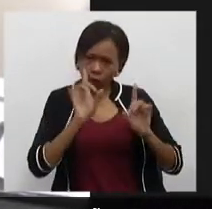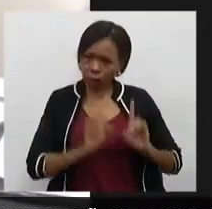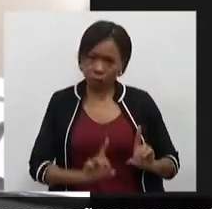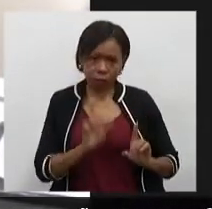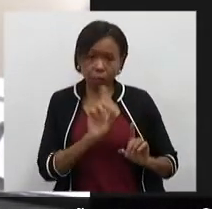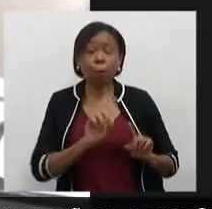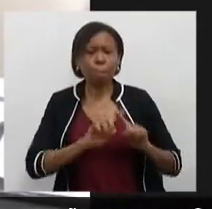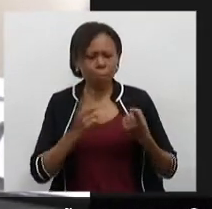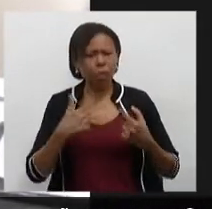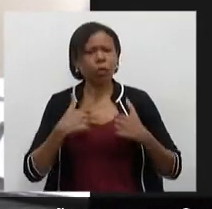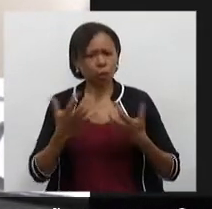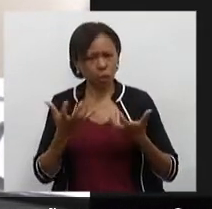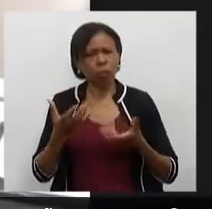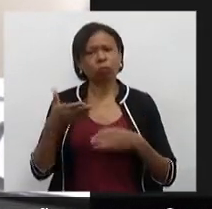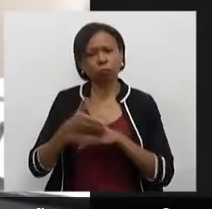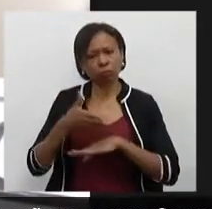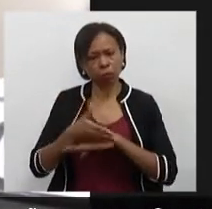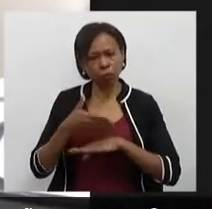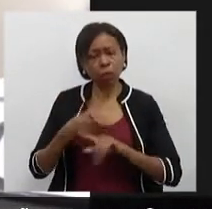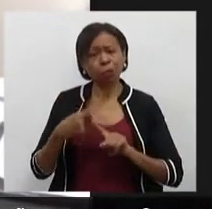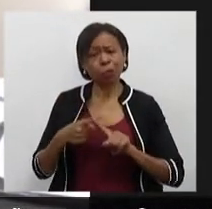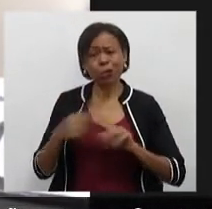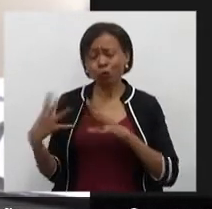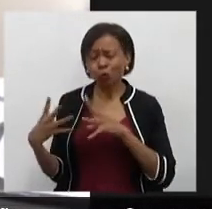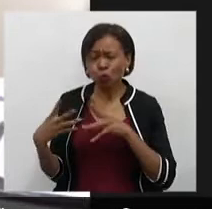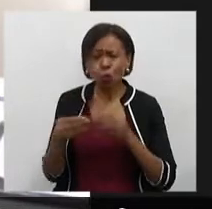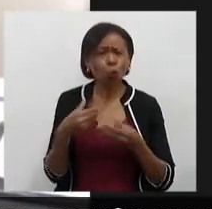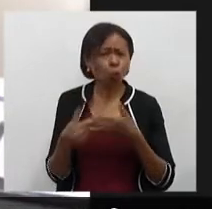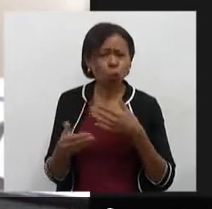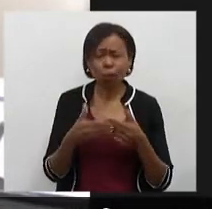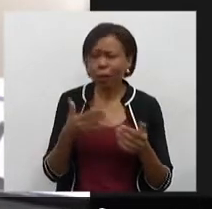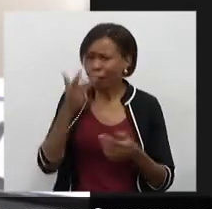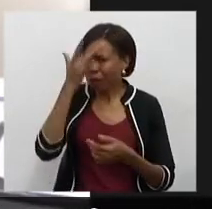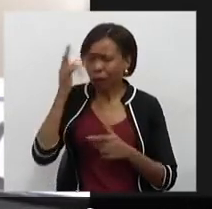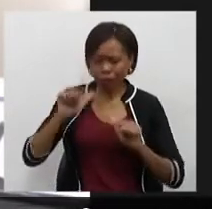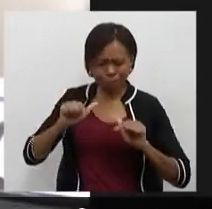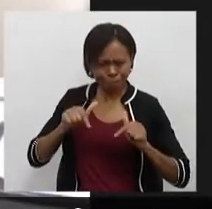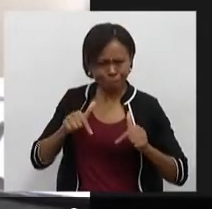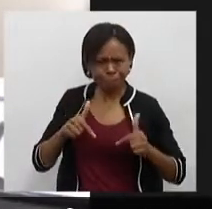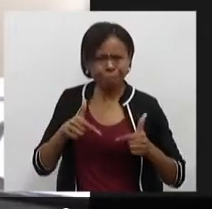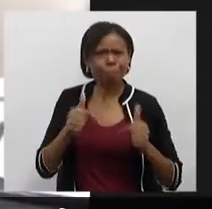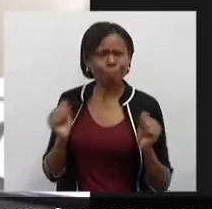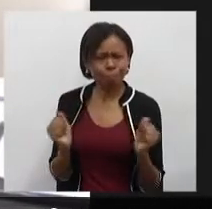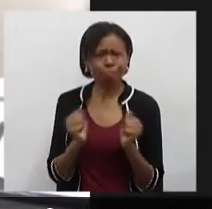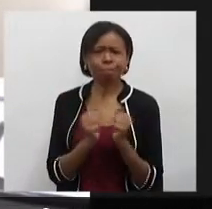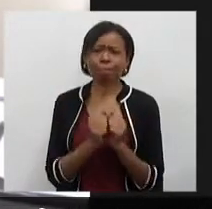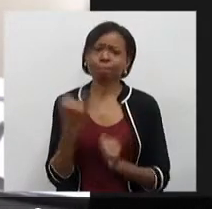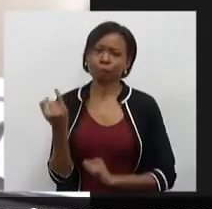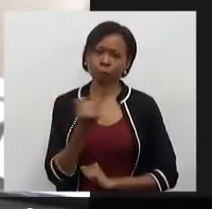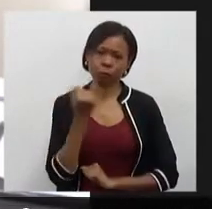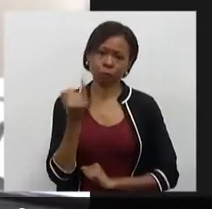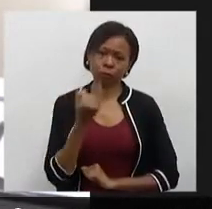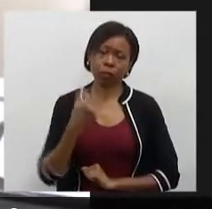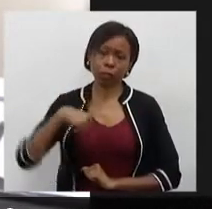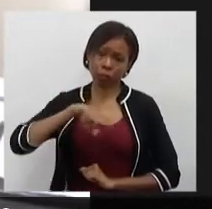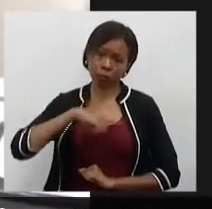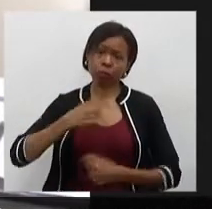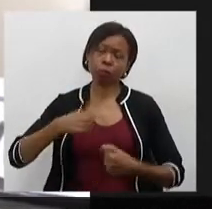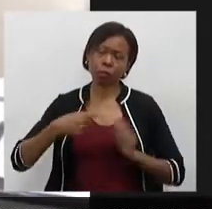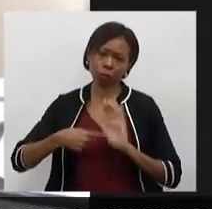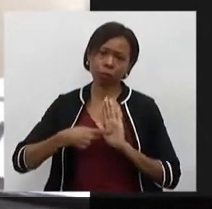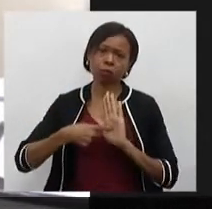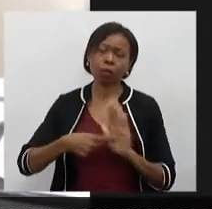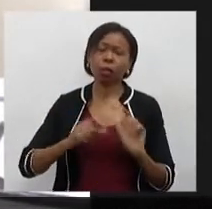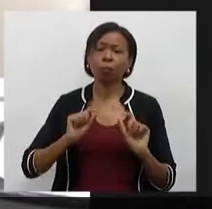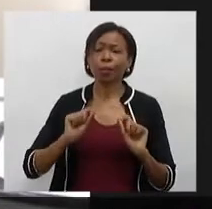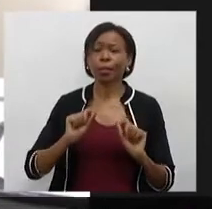porque todo esforço nesse momento, ele é muito importante. A gente precisa manifestar isso para que as pessoas com